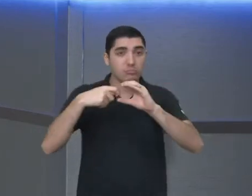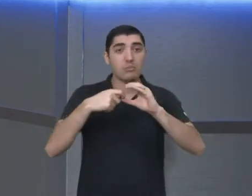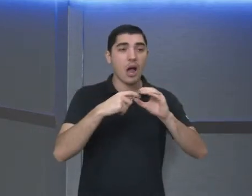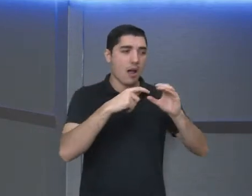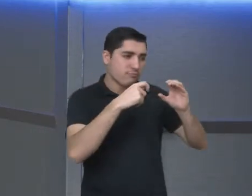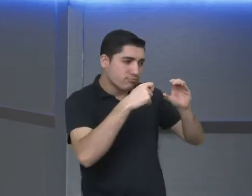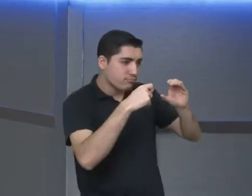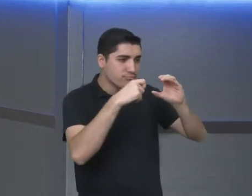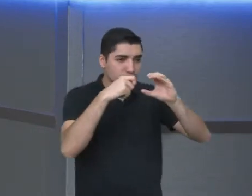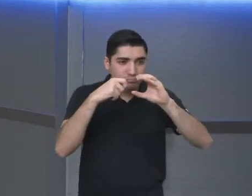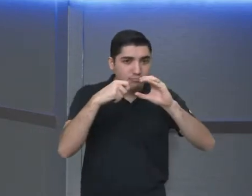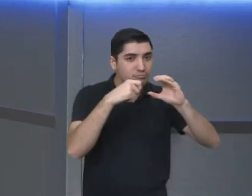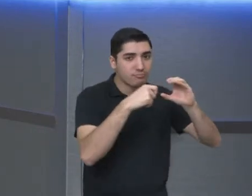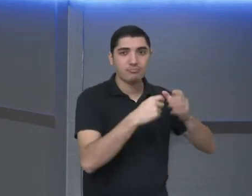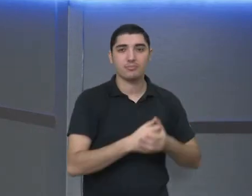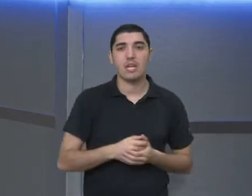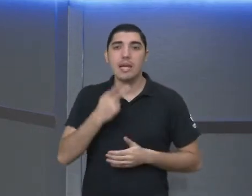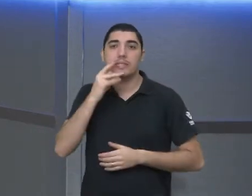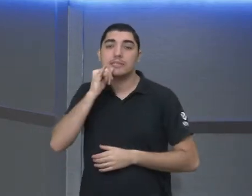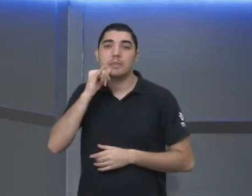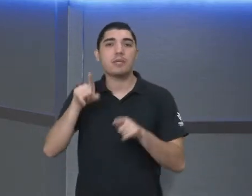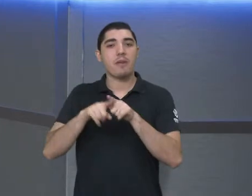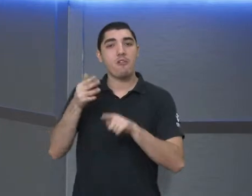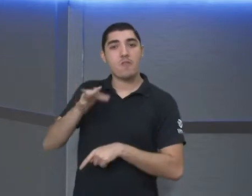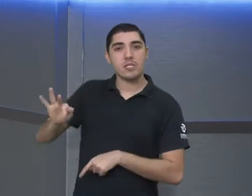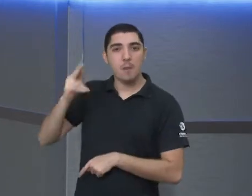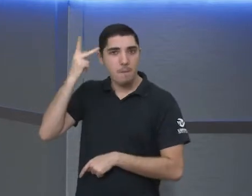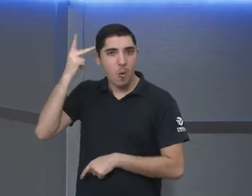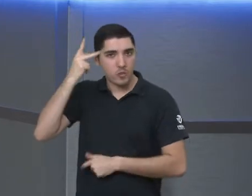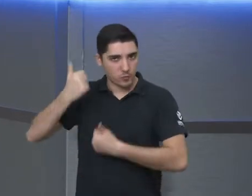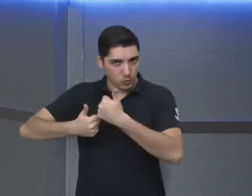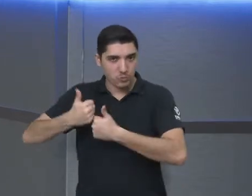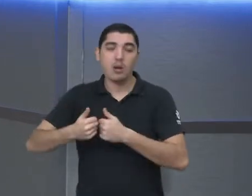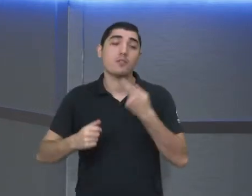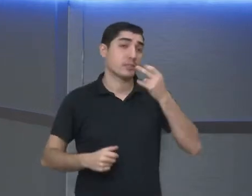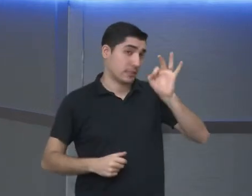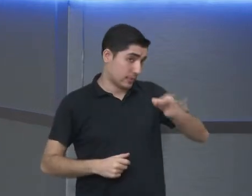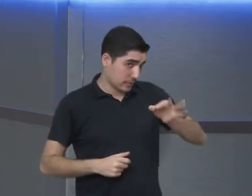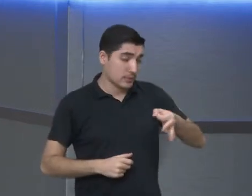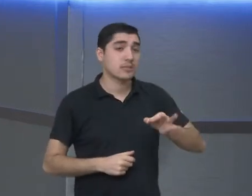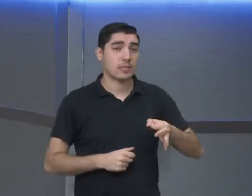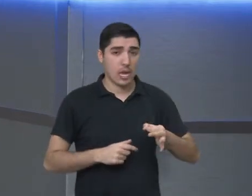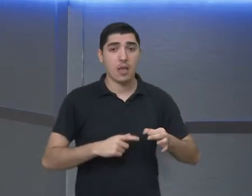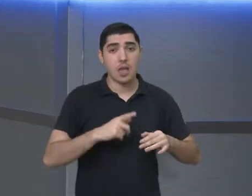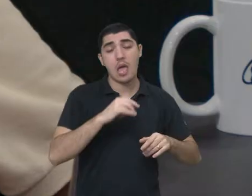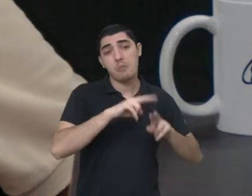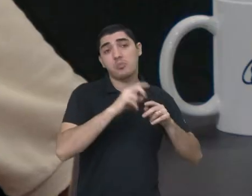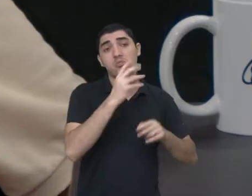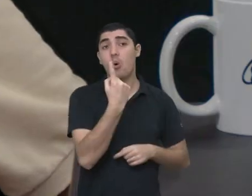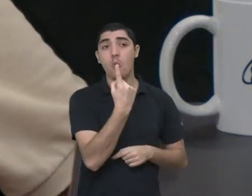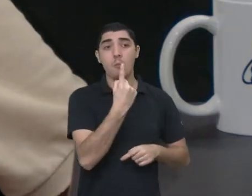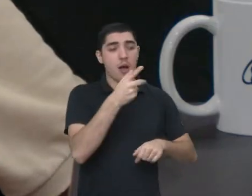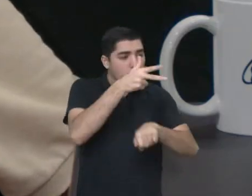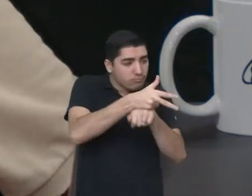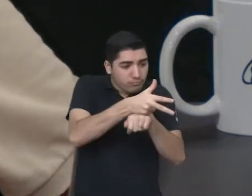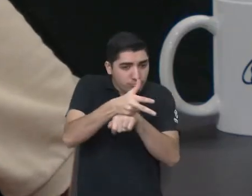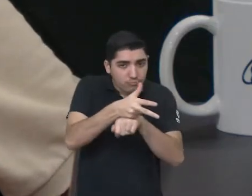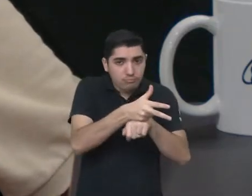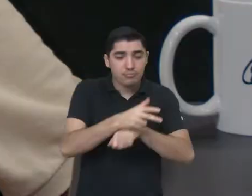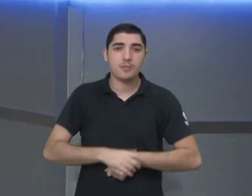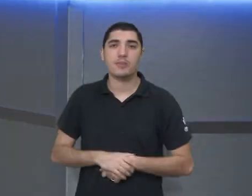enterrou a rádio, acabou com a rádio? Ah, com certeza. Pelo menos na minha área, a área futebolística. Hoje, ninguém... Na época a gente falava...